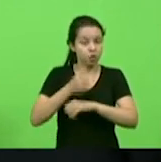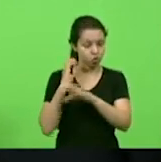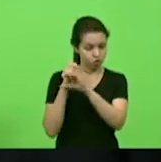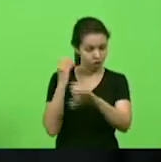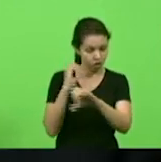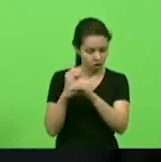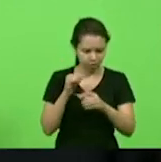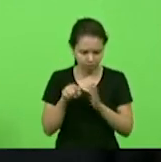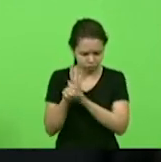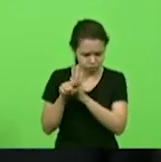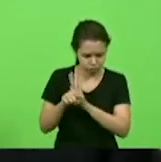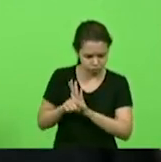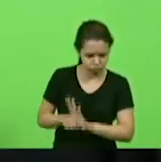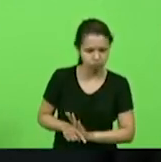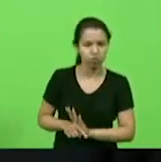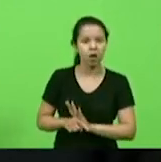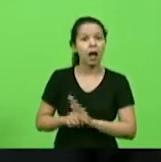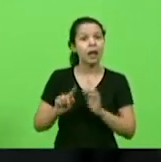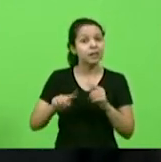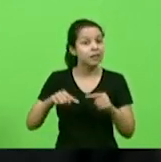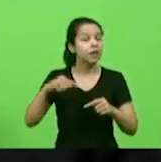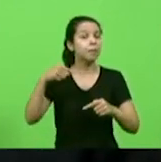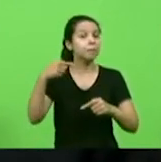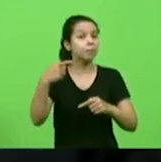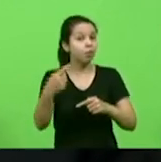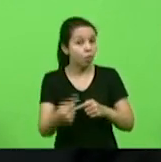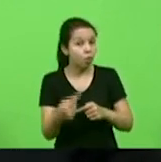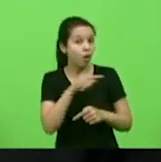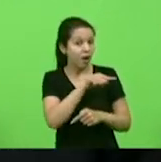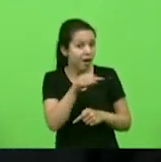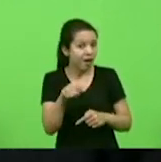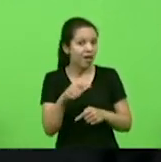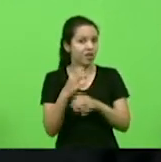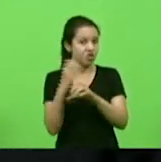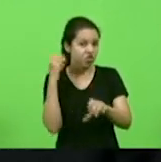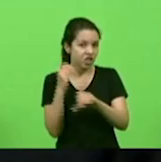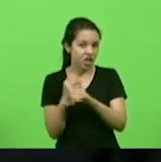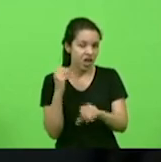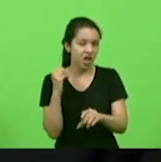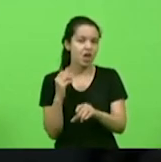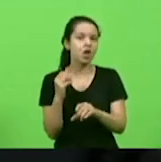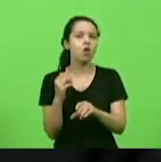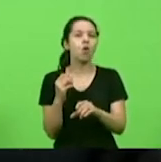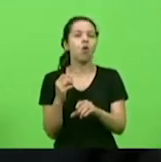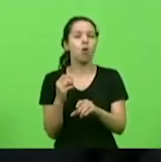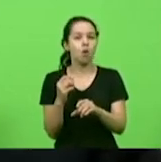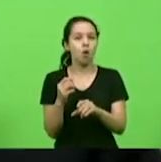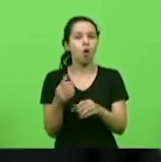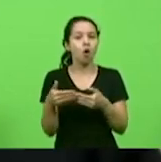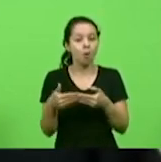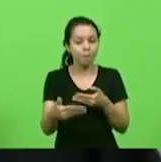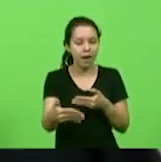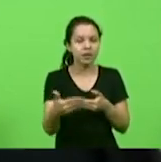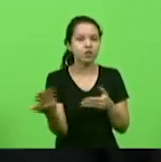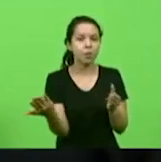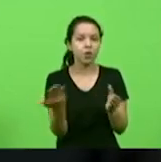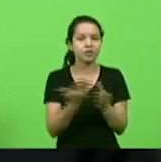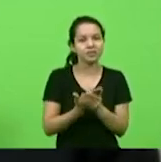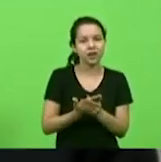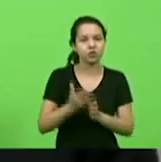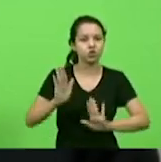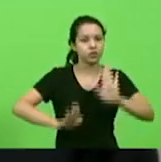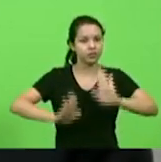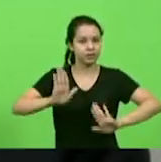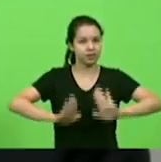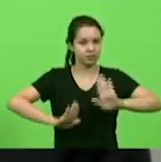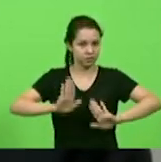para depois esses engenheiros abrirem o setor burocrático, um processo de licitação para